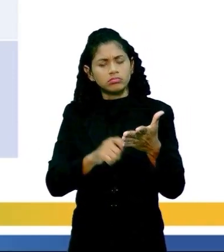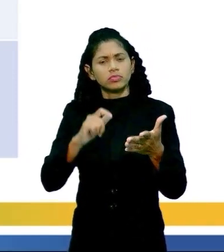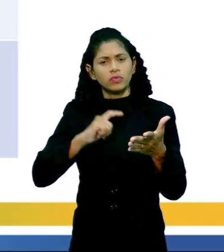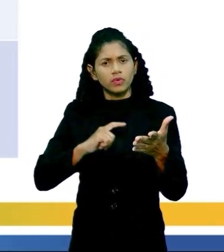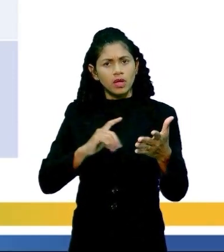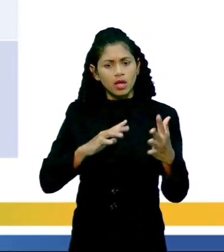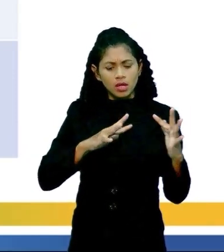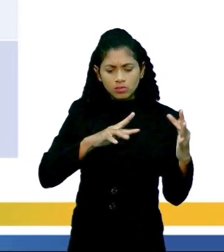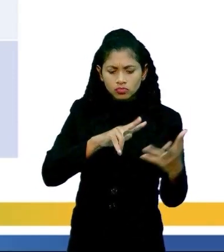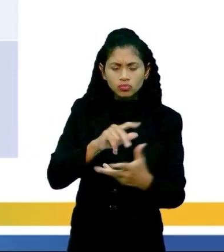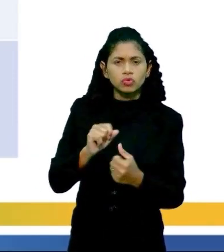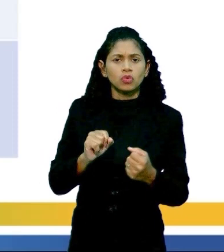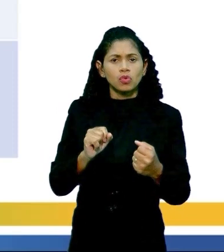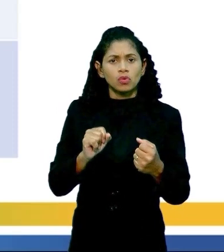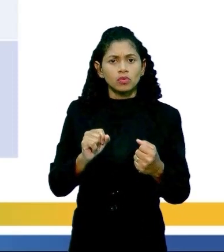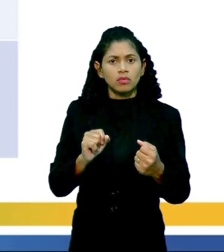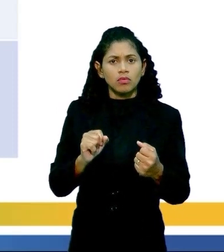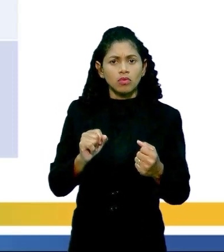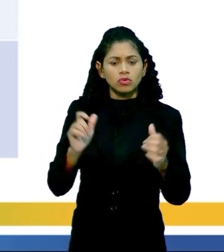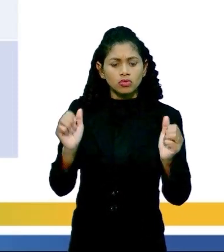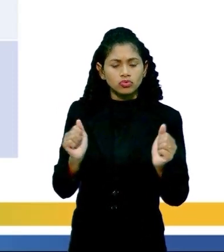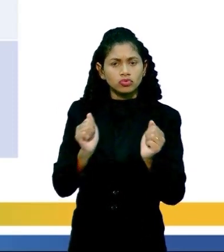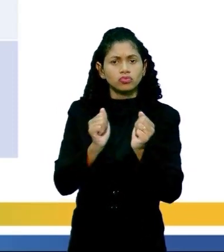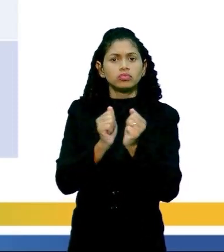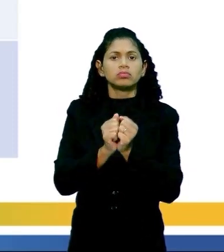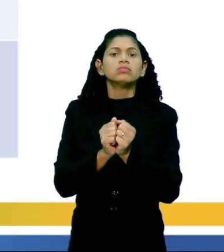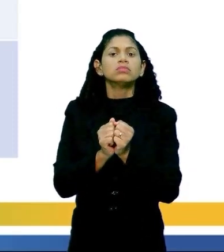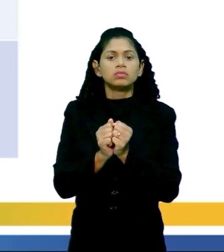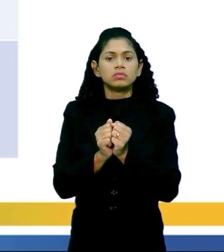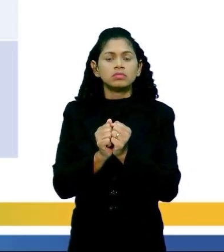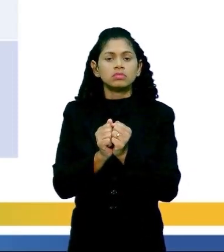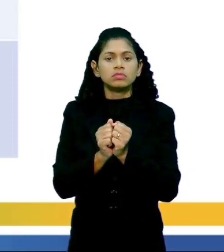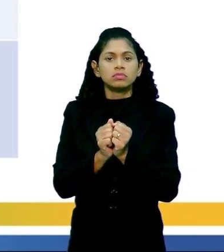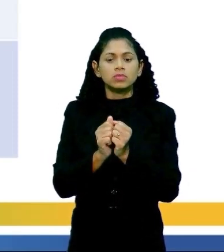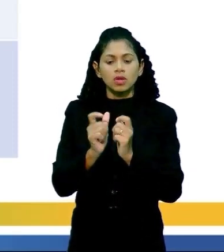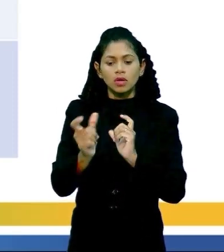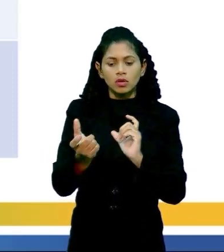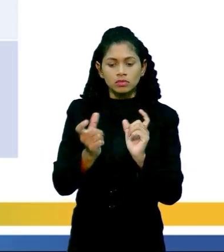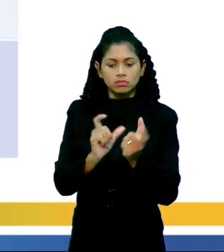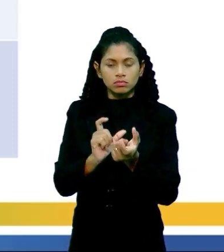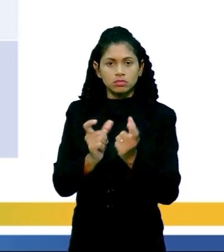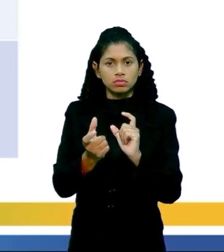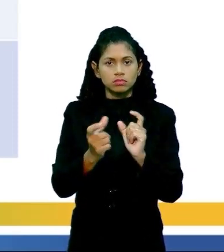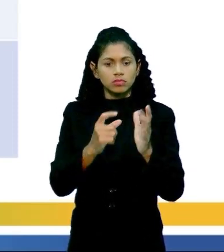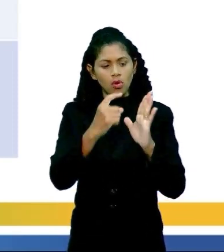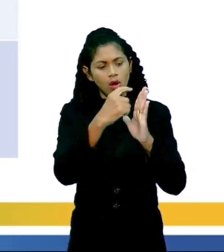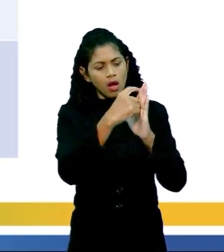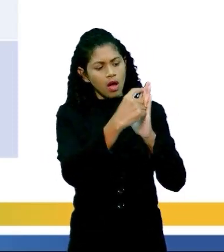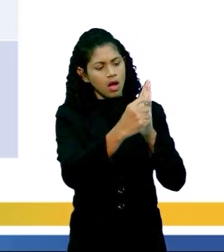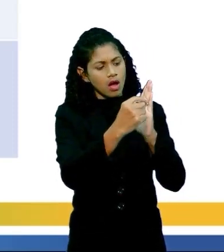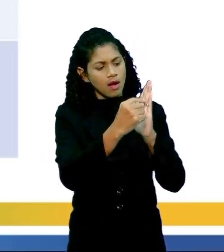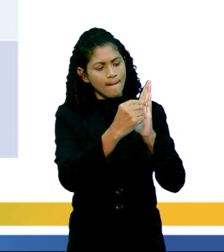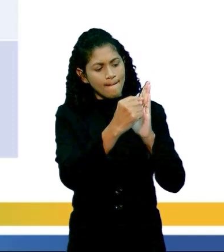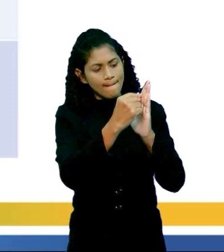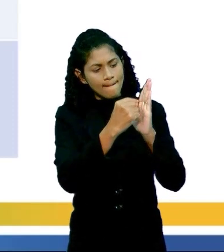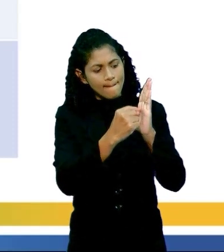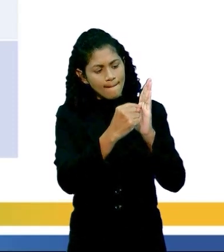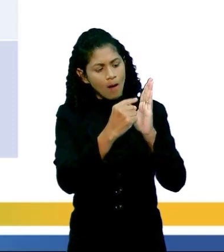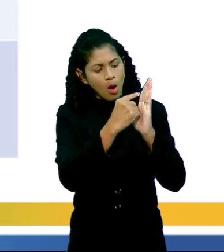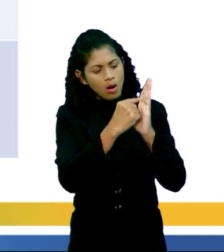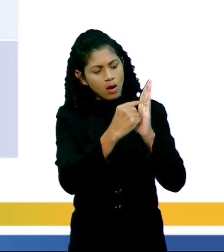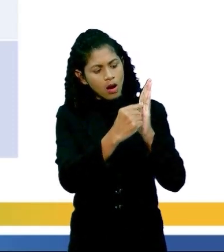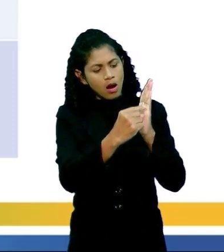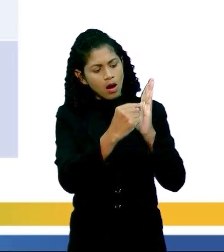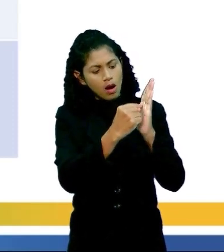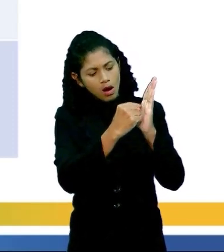como um todo. Então, as partes elas se relacionam. Já no título, ele é o anúncio do assunto, ele é o nome, não?